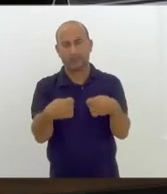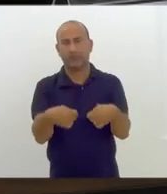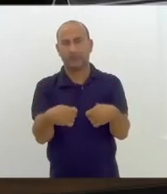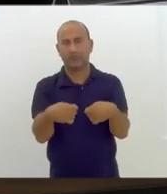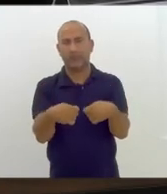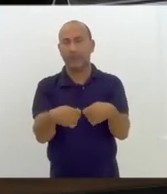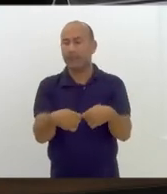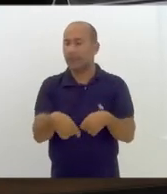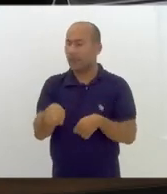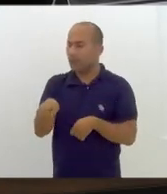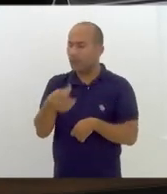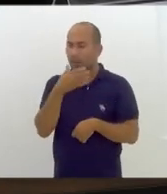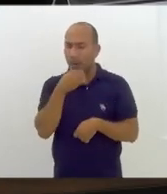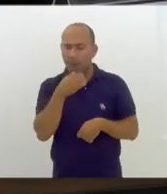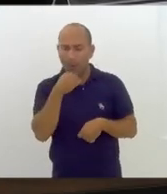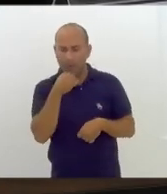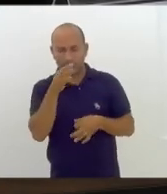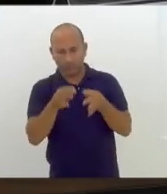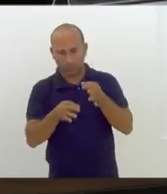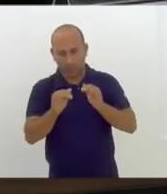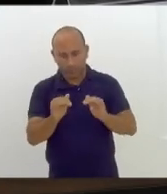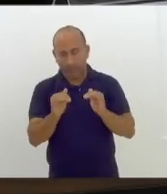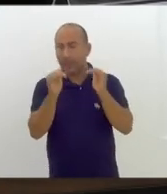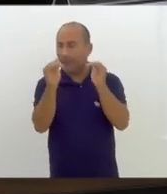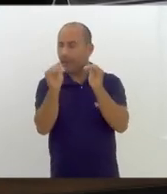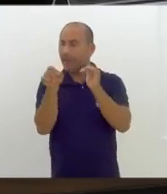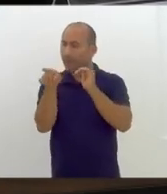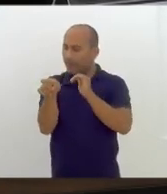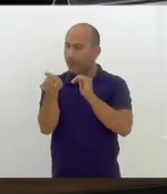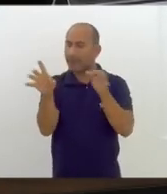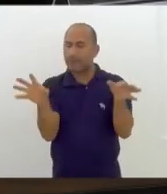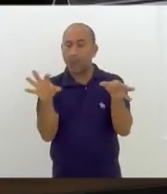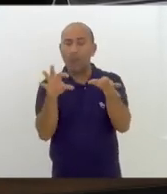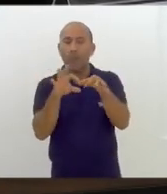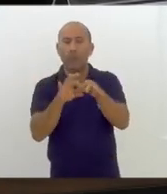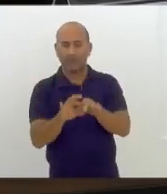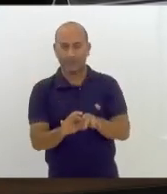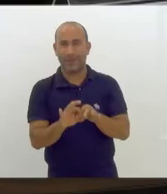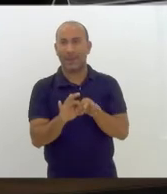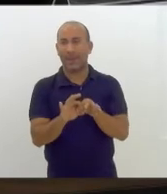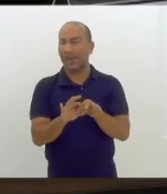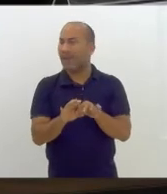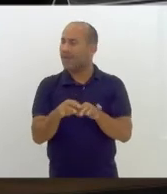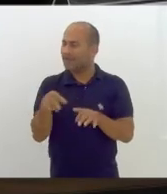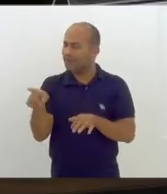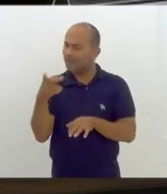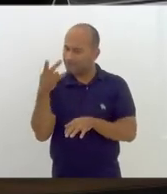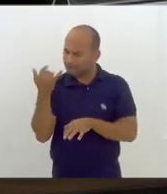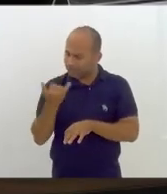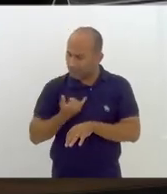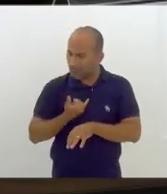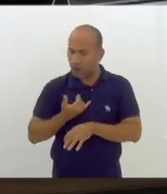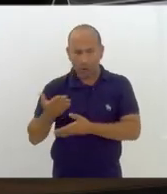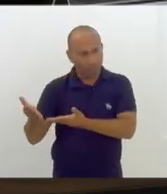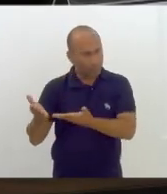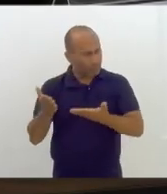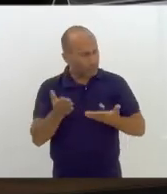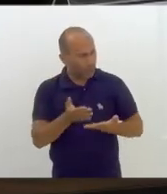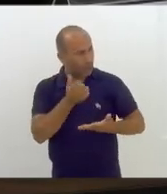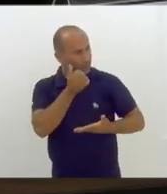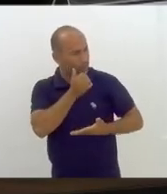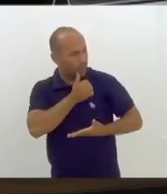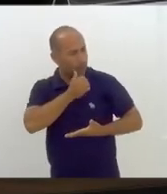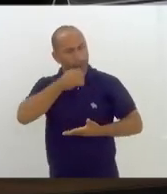um aliado. Ele, inclusive, me disse que convidou mulheres para estarem aqui como madrinha